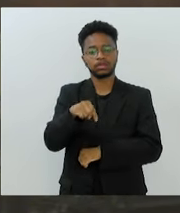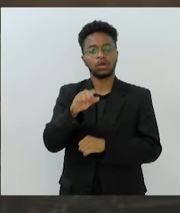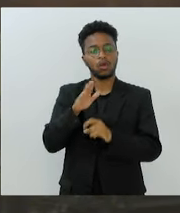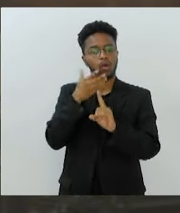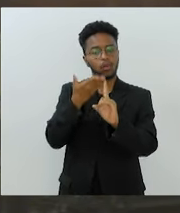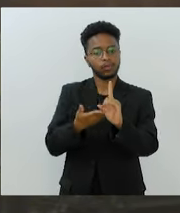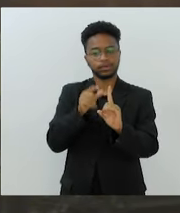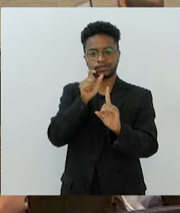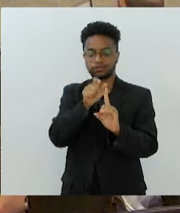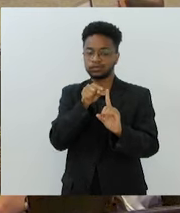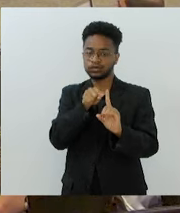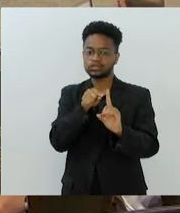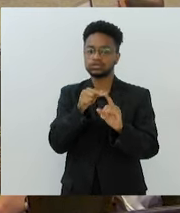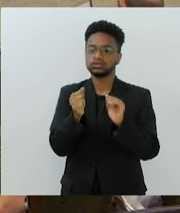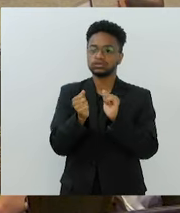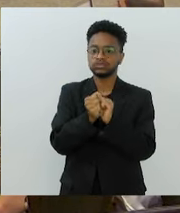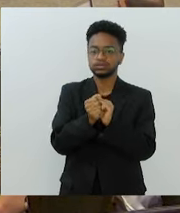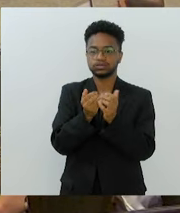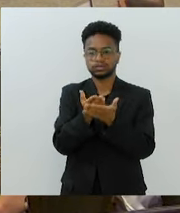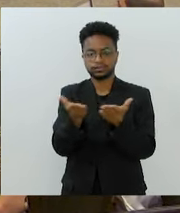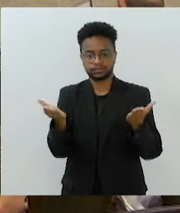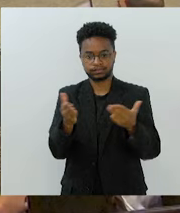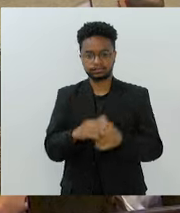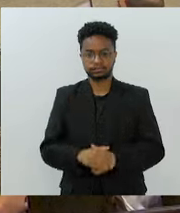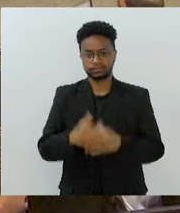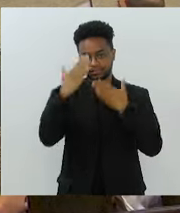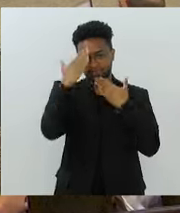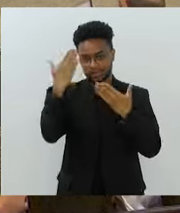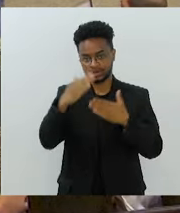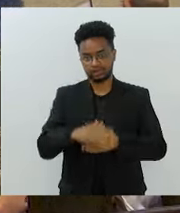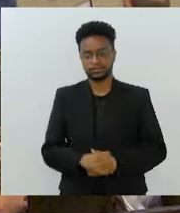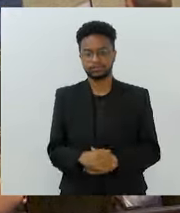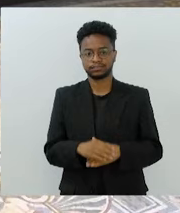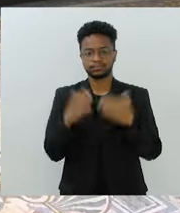homenagem junto com vocês. Obrigado.